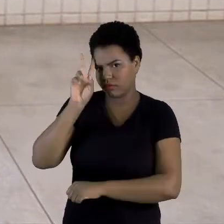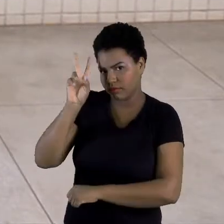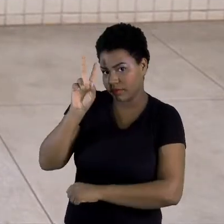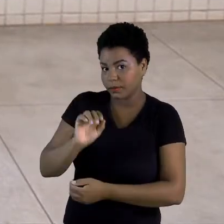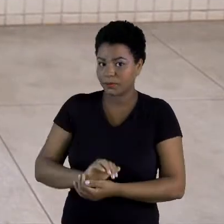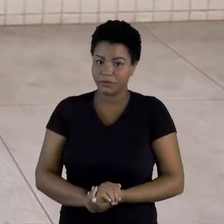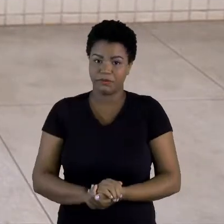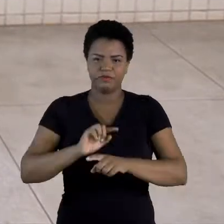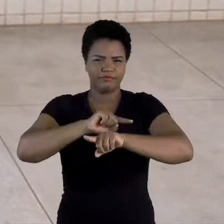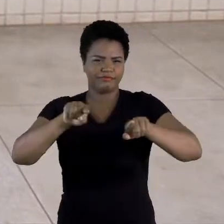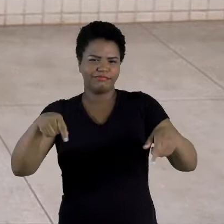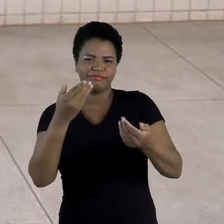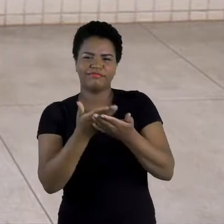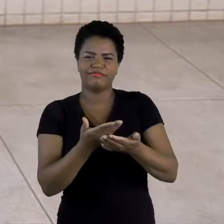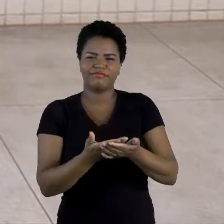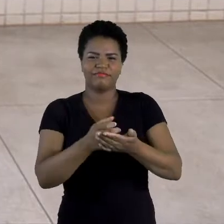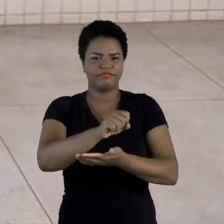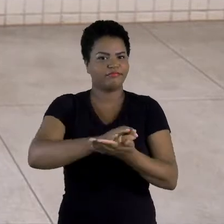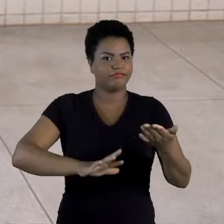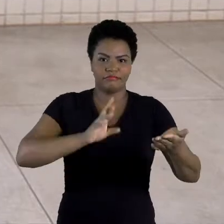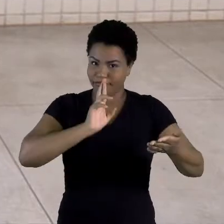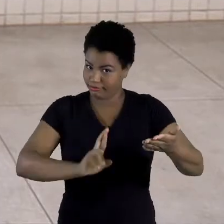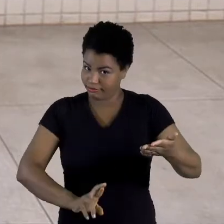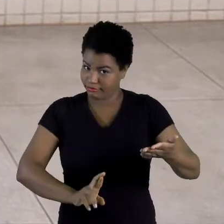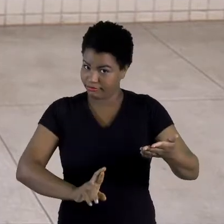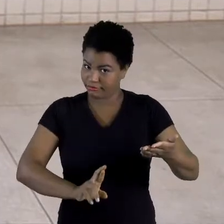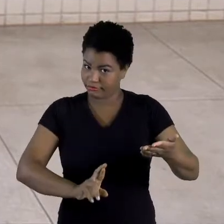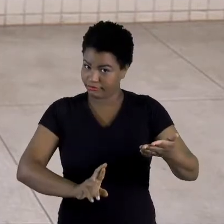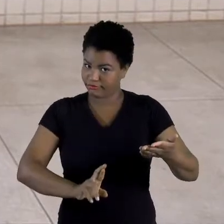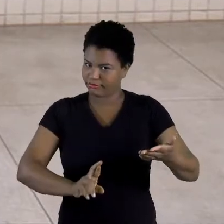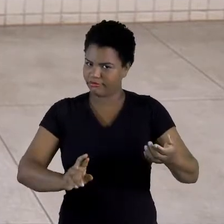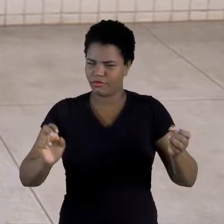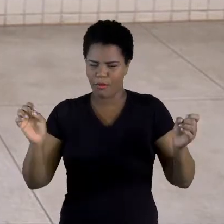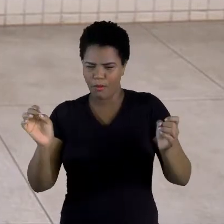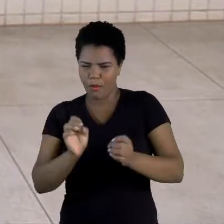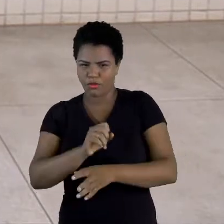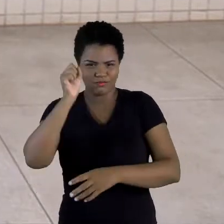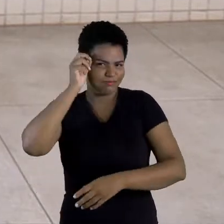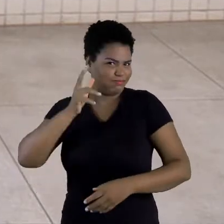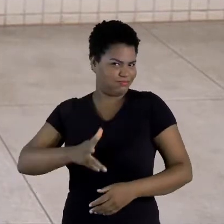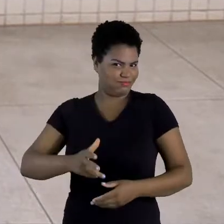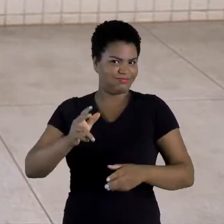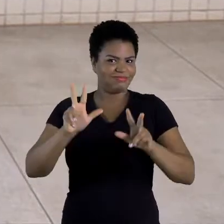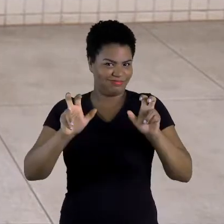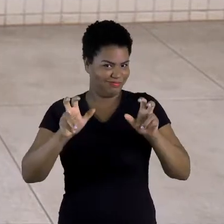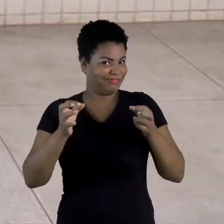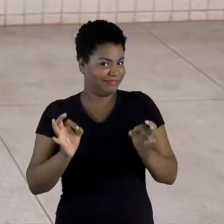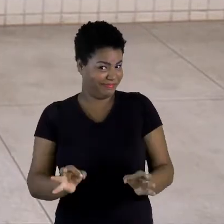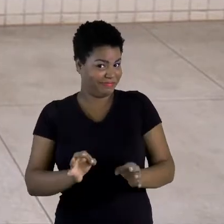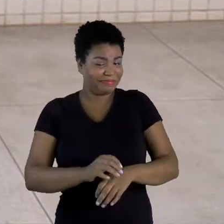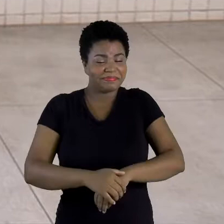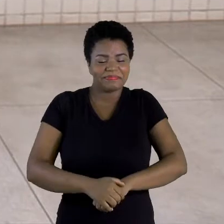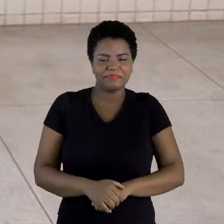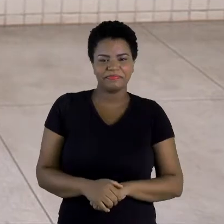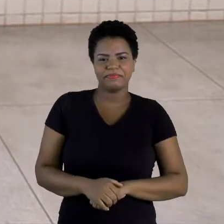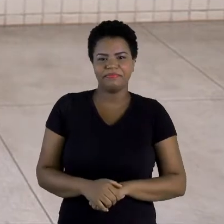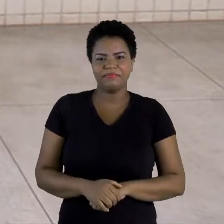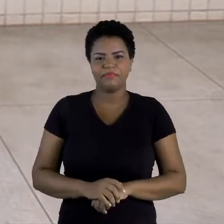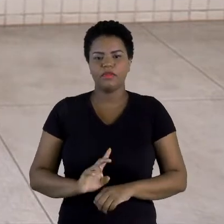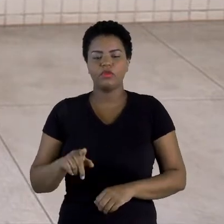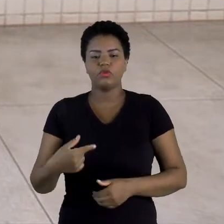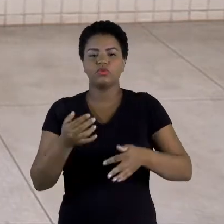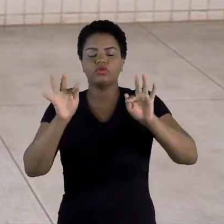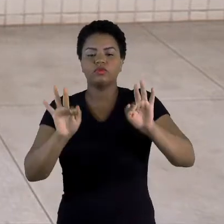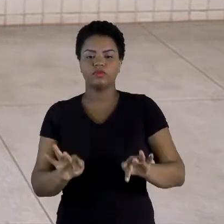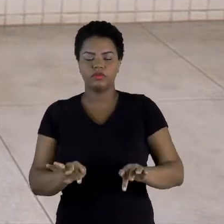Vocês estudaram, fizeram as atividades, estão expert nesse assunto, não é isso? Então, olha só, nós fechamos